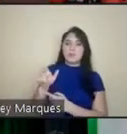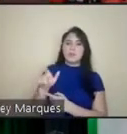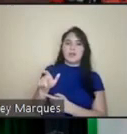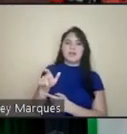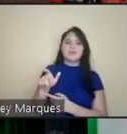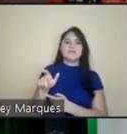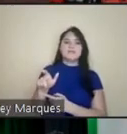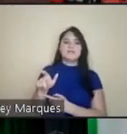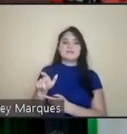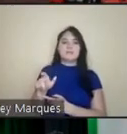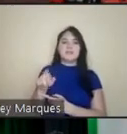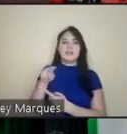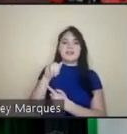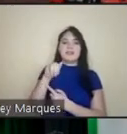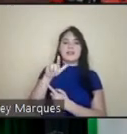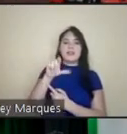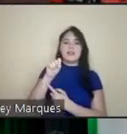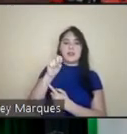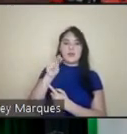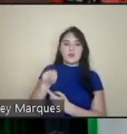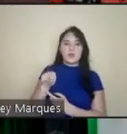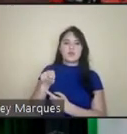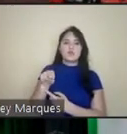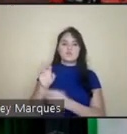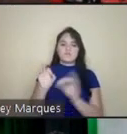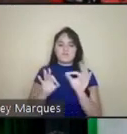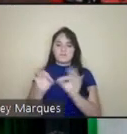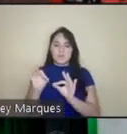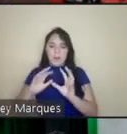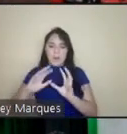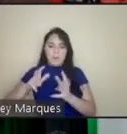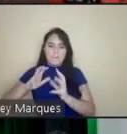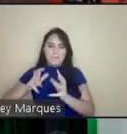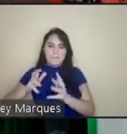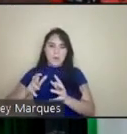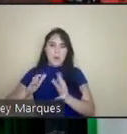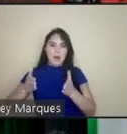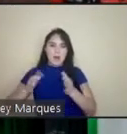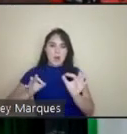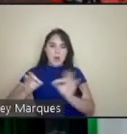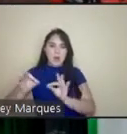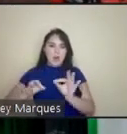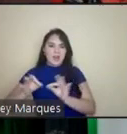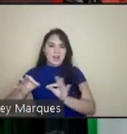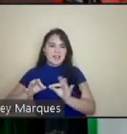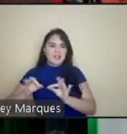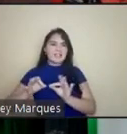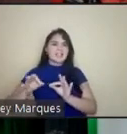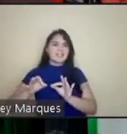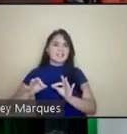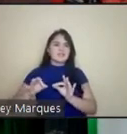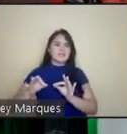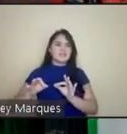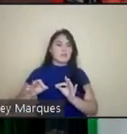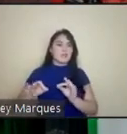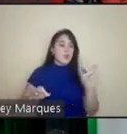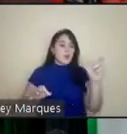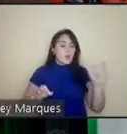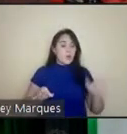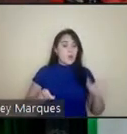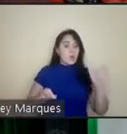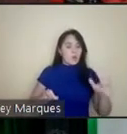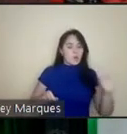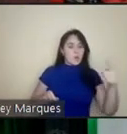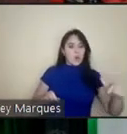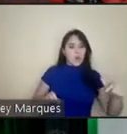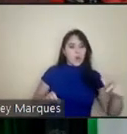Nilson recupera a bola e monta o contra-ataque, abastecendo Marcelino em profundidade. Gigante vê o lance. Os movimentos